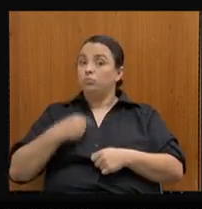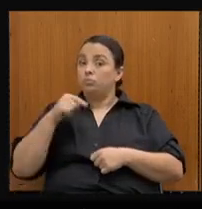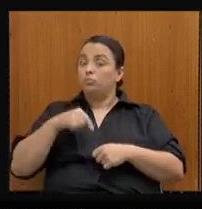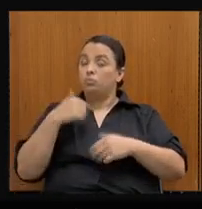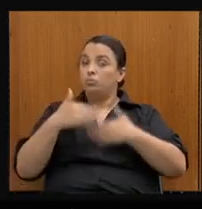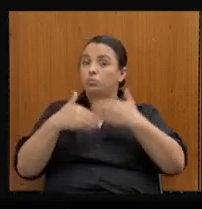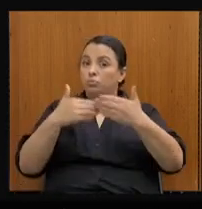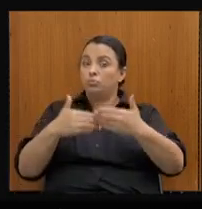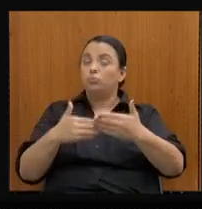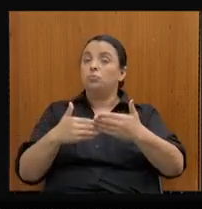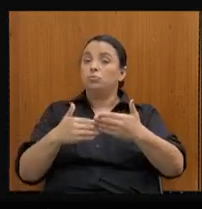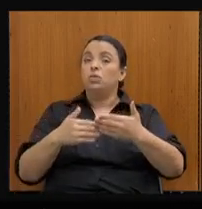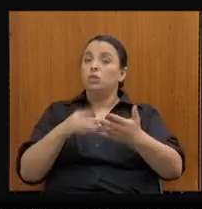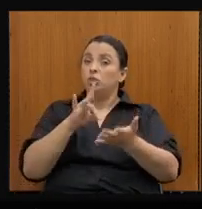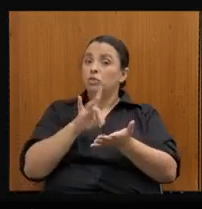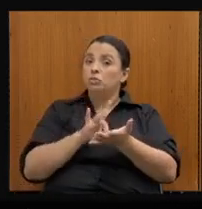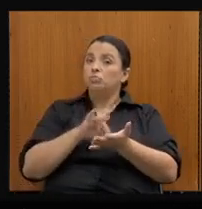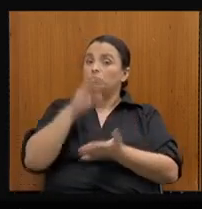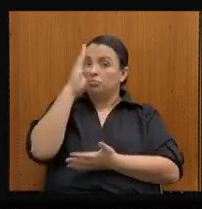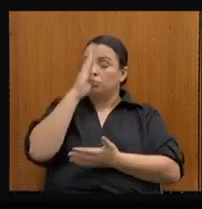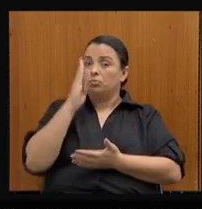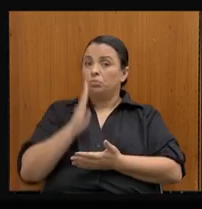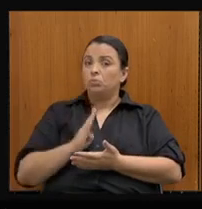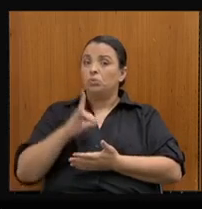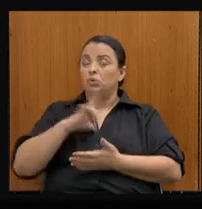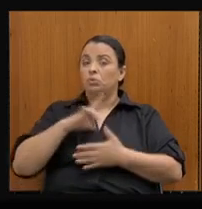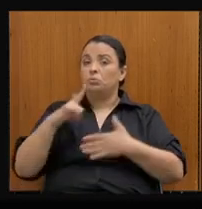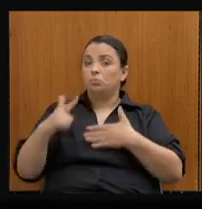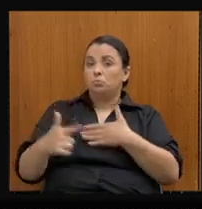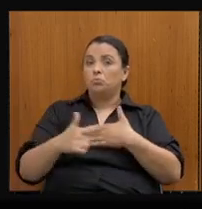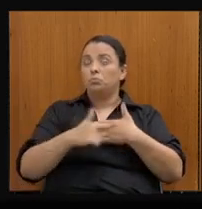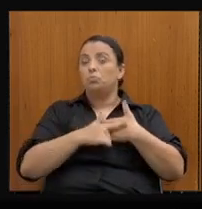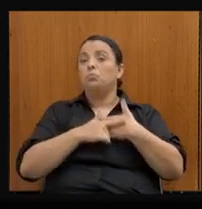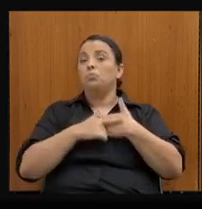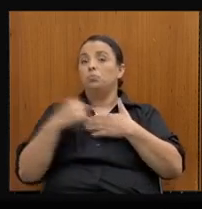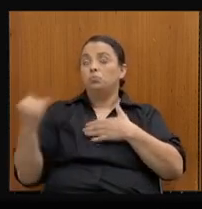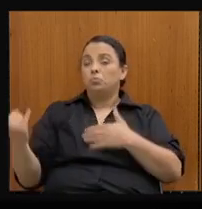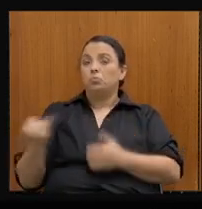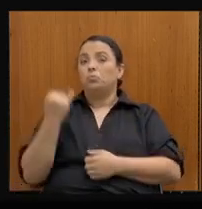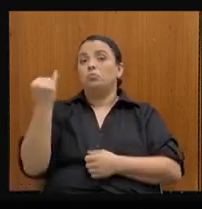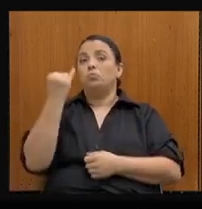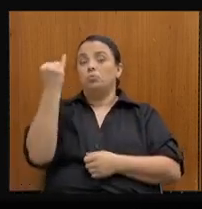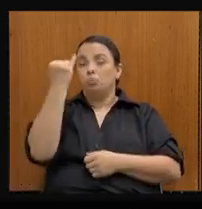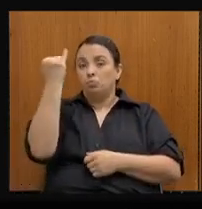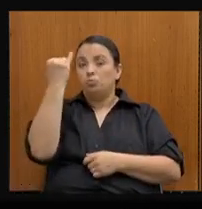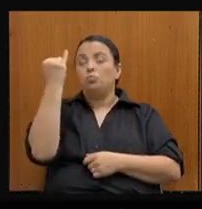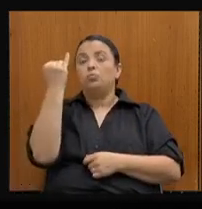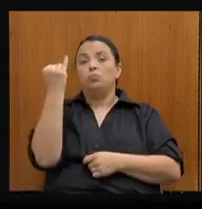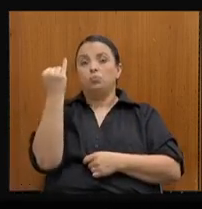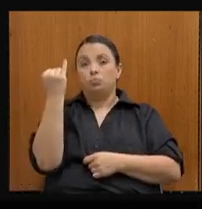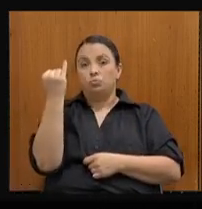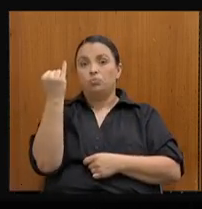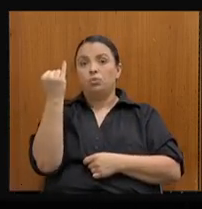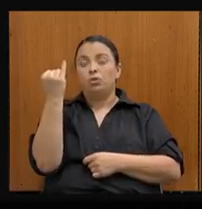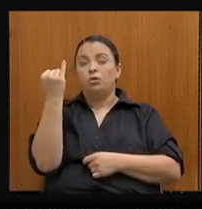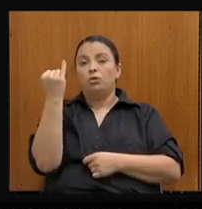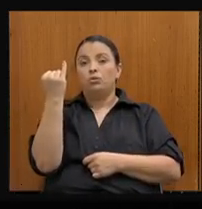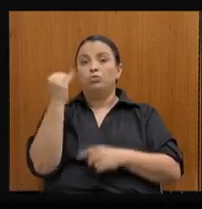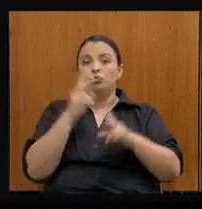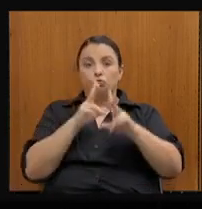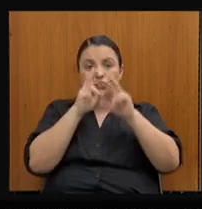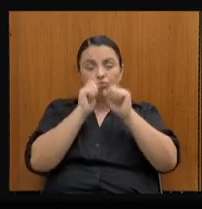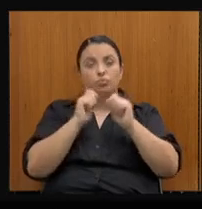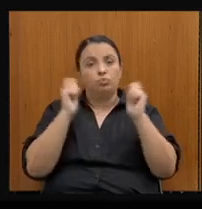para que realmente o Brasil possa desempenhar esse papel relevante na esse papel esperado e potencial